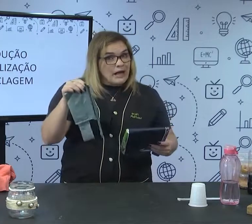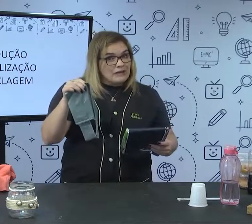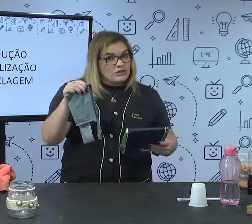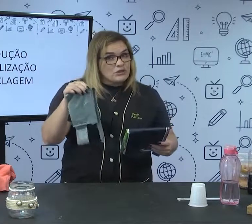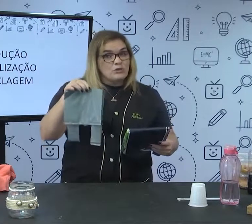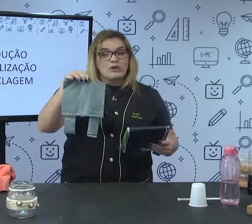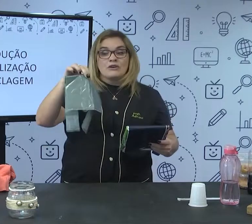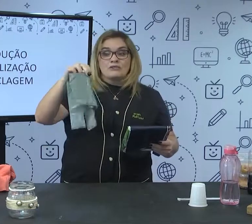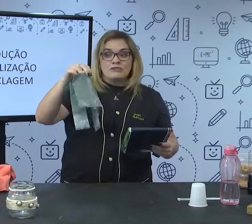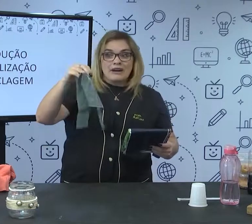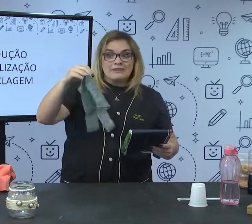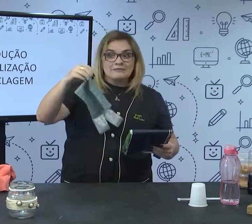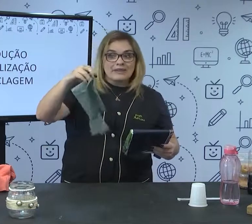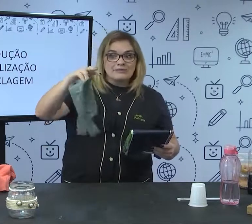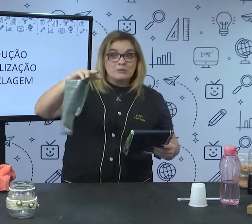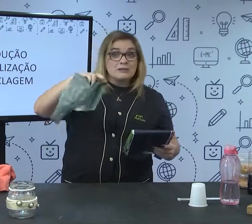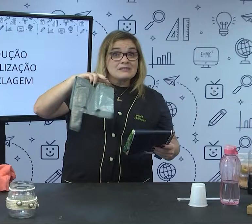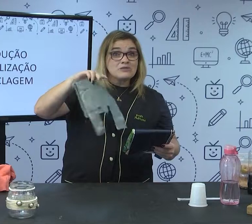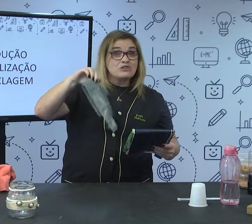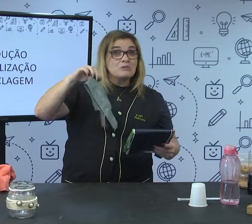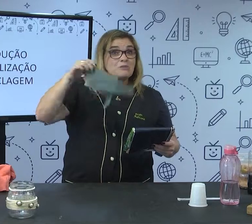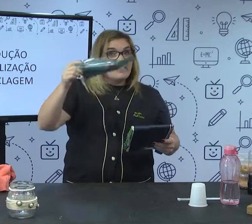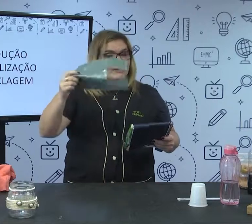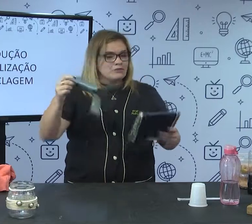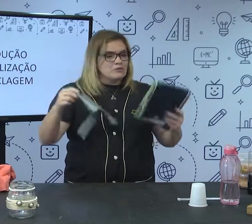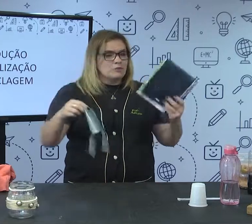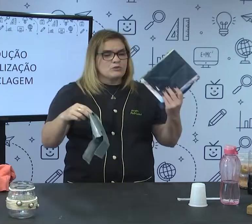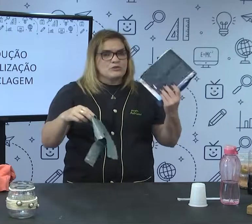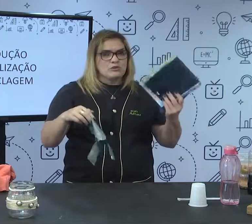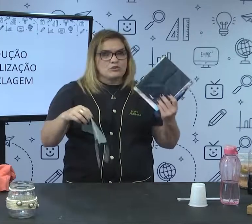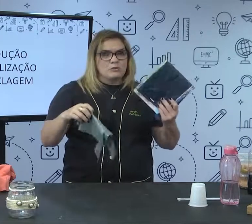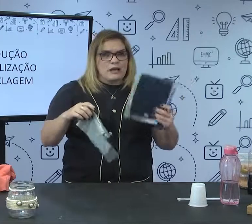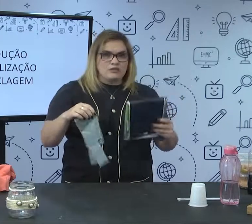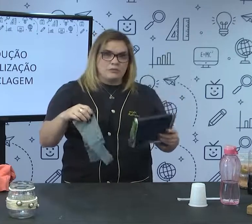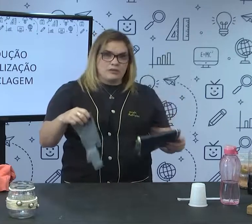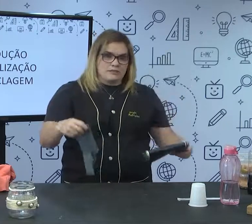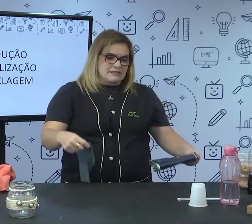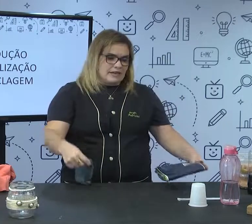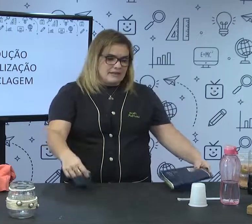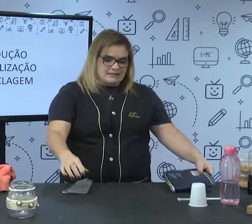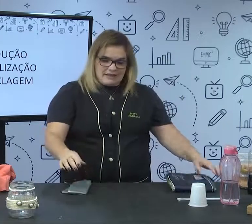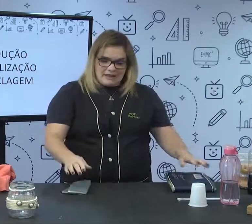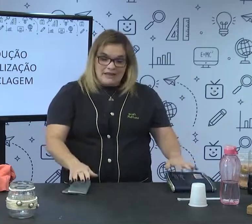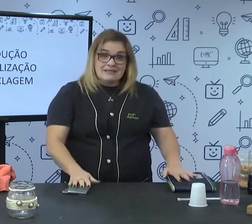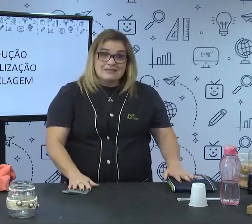o plástico vai, né? Eu preciso de menos produção de plástico para